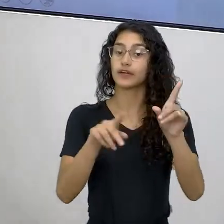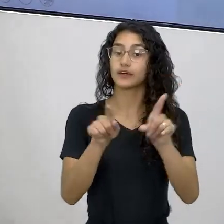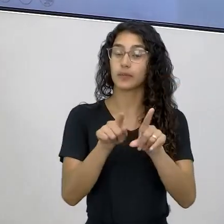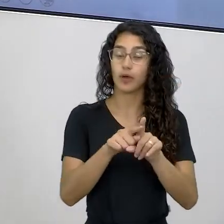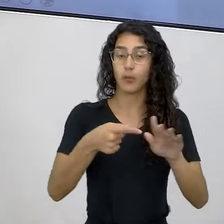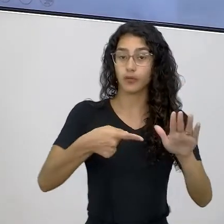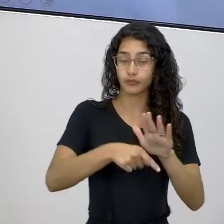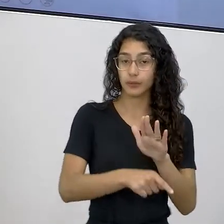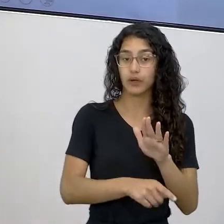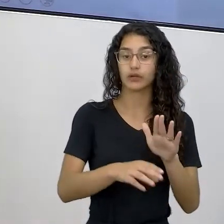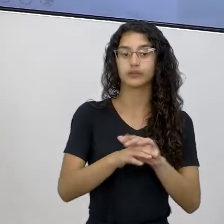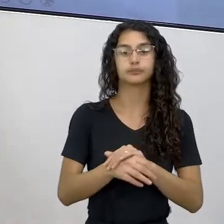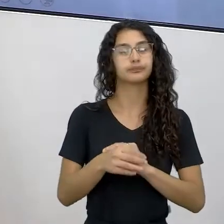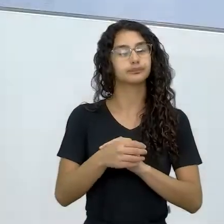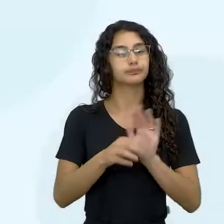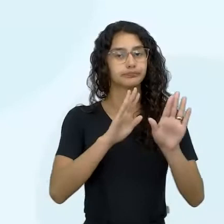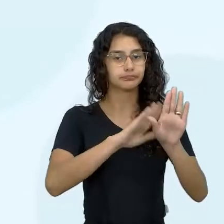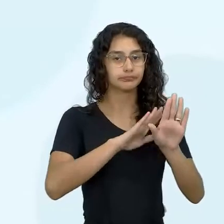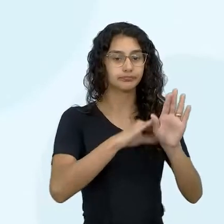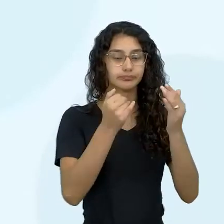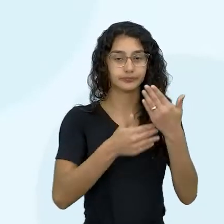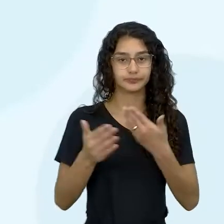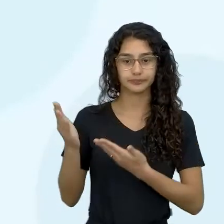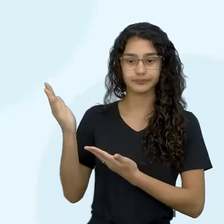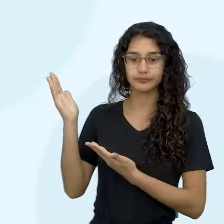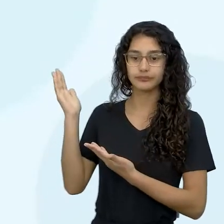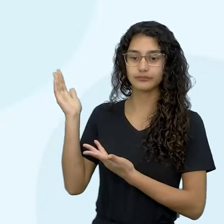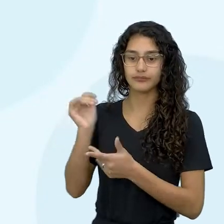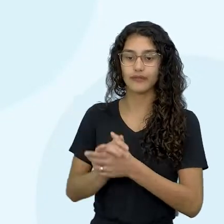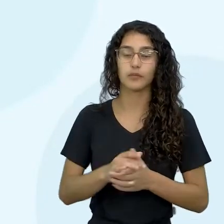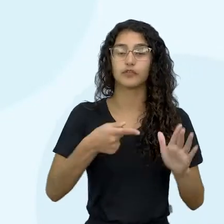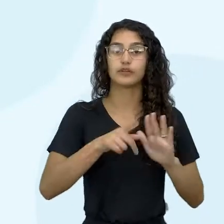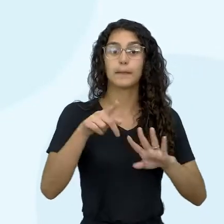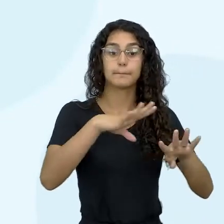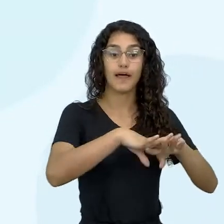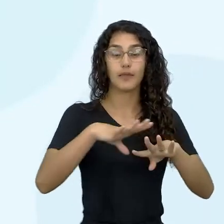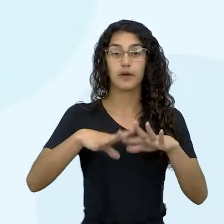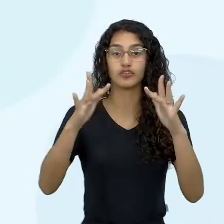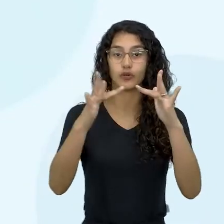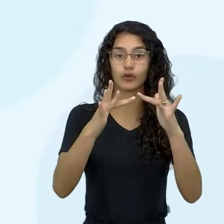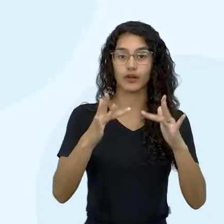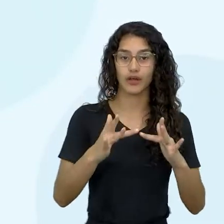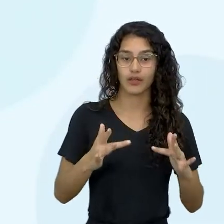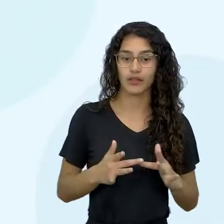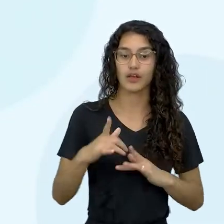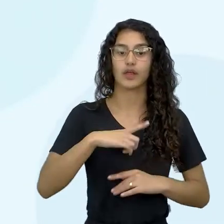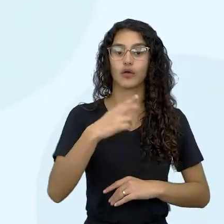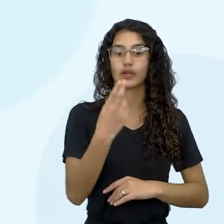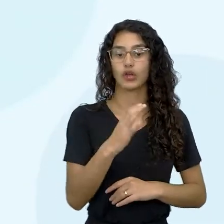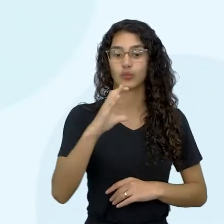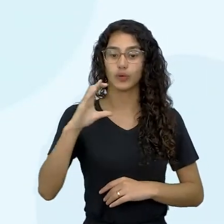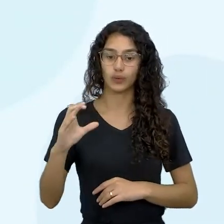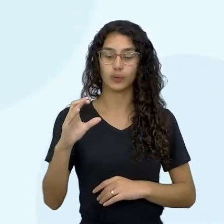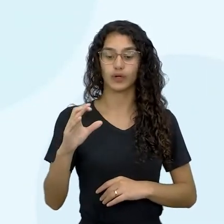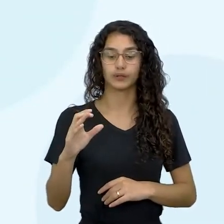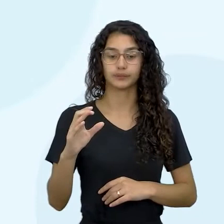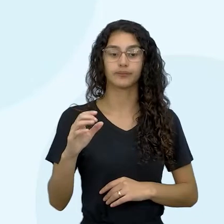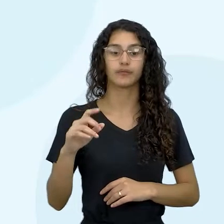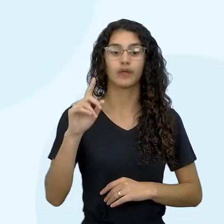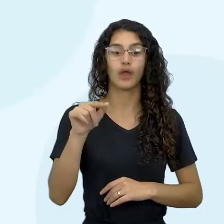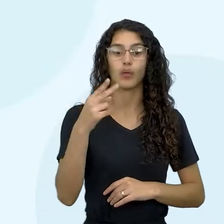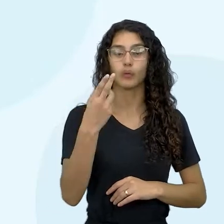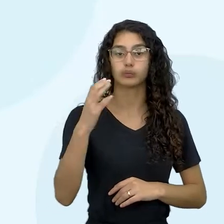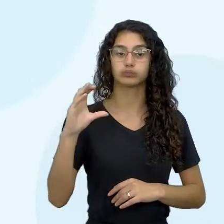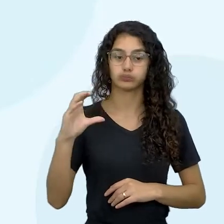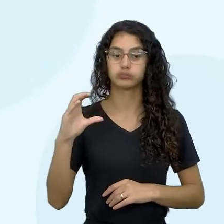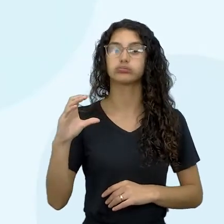o aprofundamento, vou pedir para o nosso diretor colocar aí na tela. O aprofundamento é a matemática conectada, a unidade curricular, aí é o